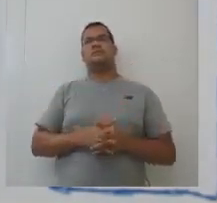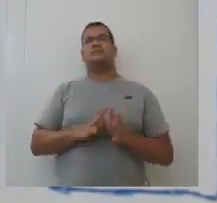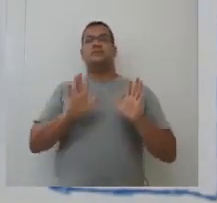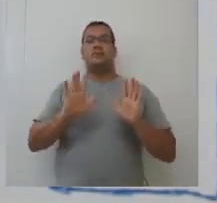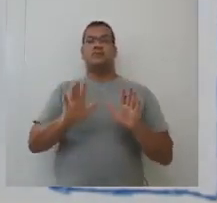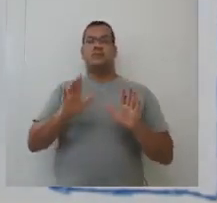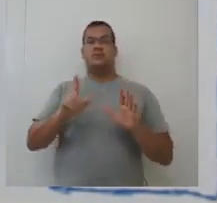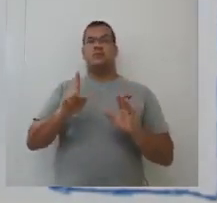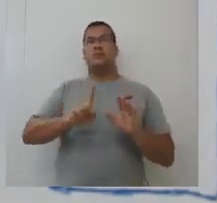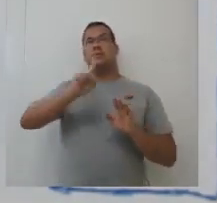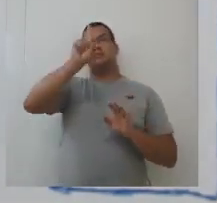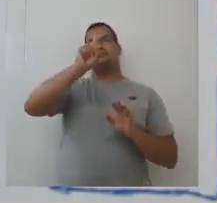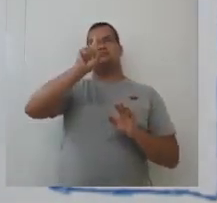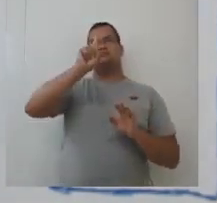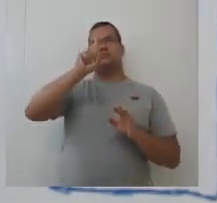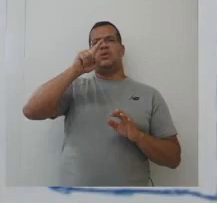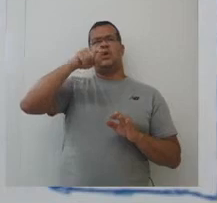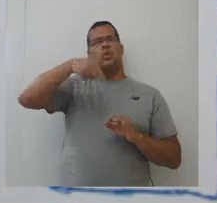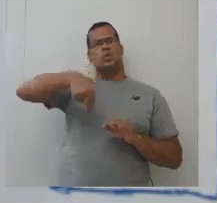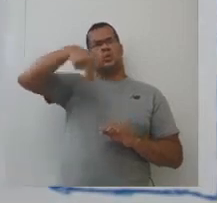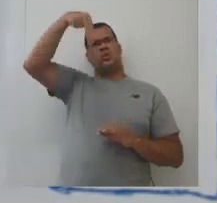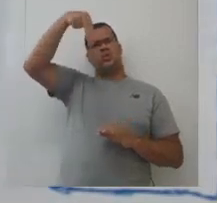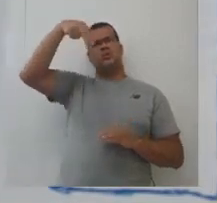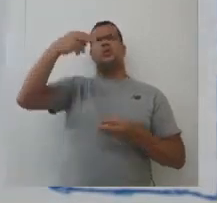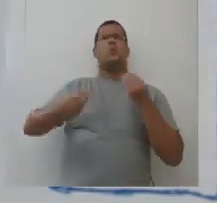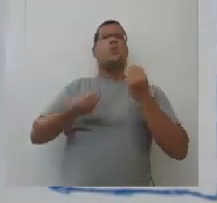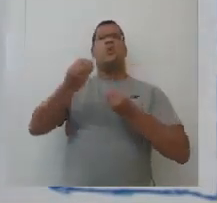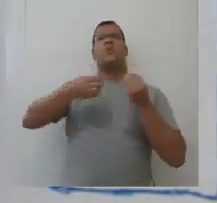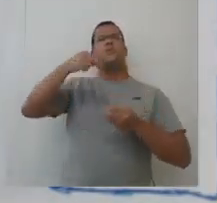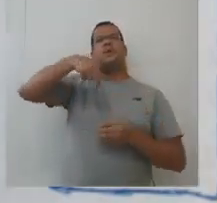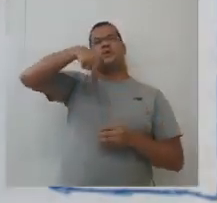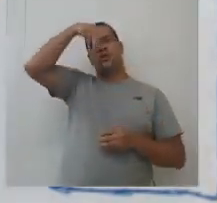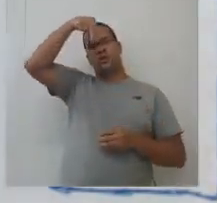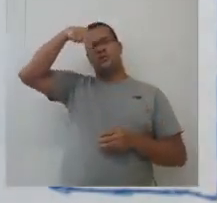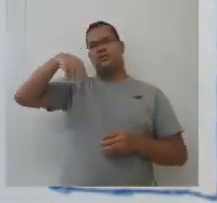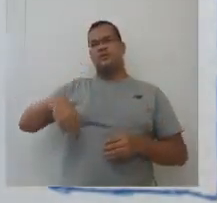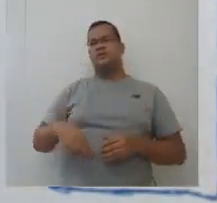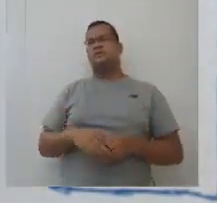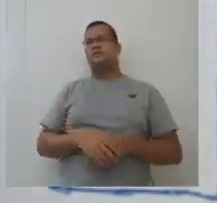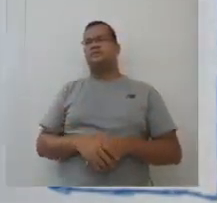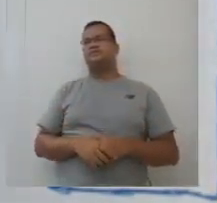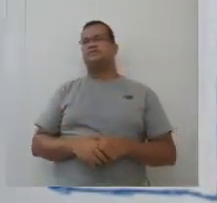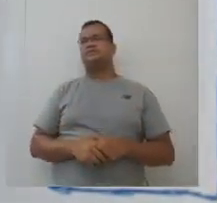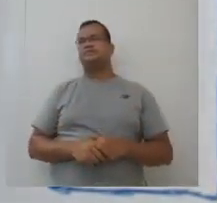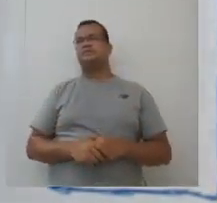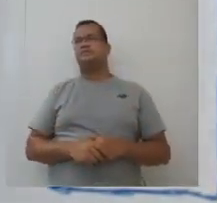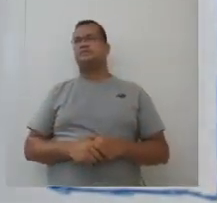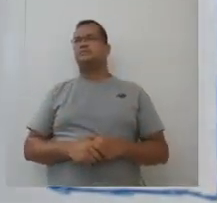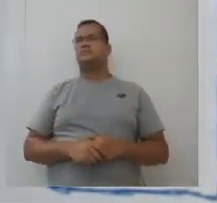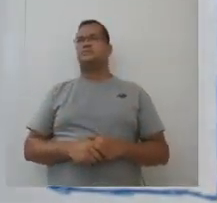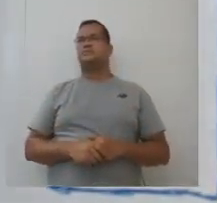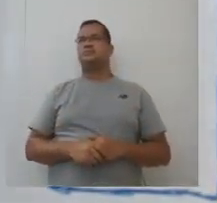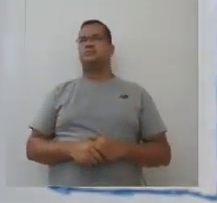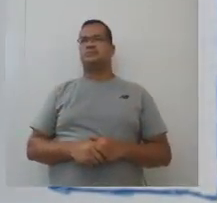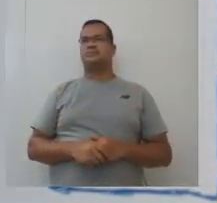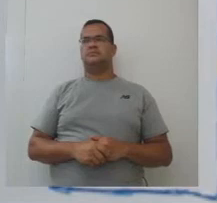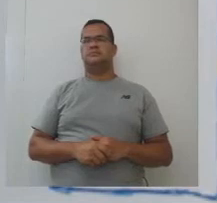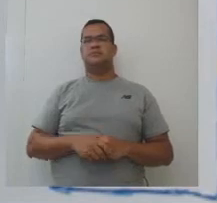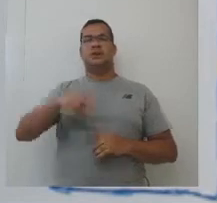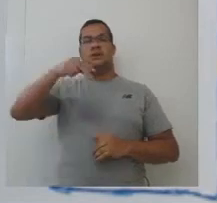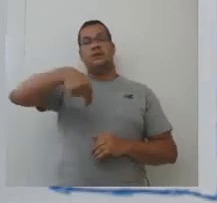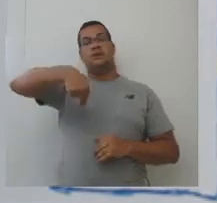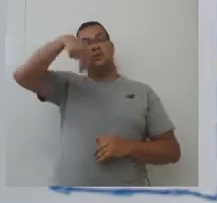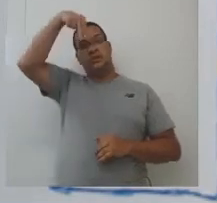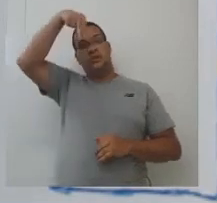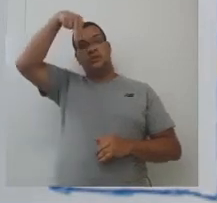para o norte. Como assim para o norte, Noga? Trabalha com essa orientação. Trabalha norte,